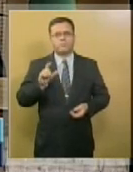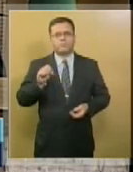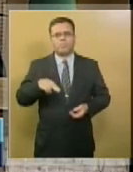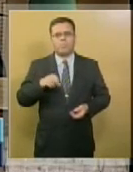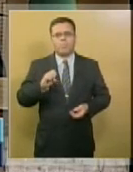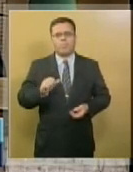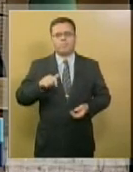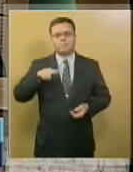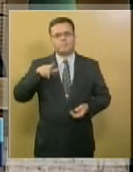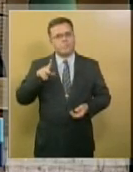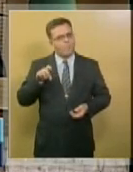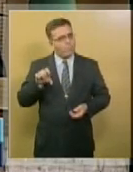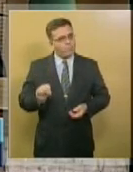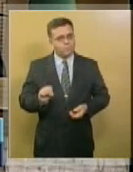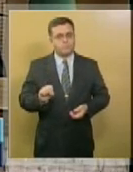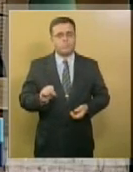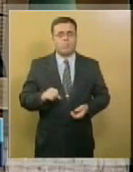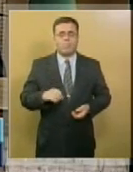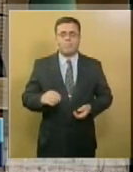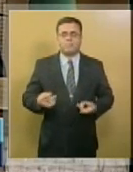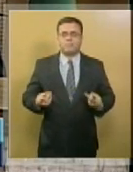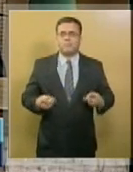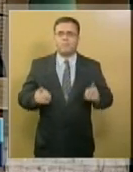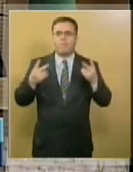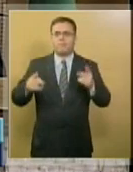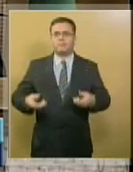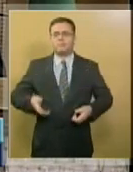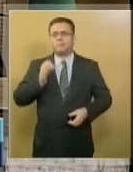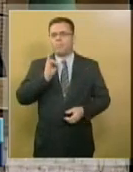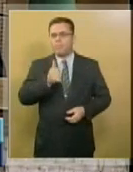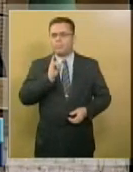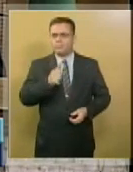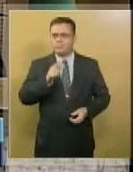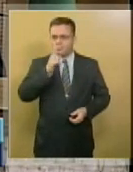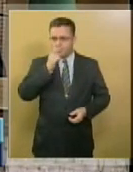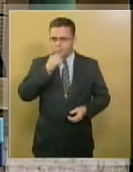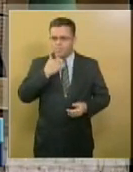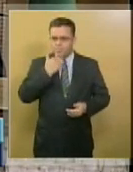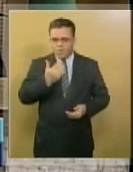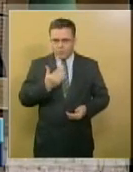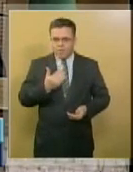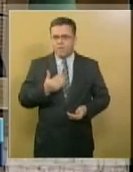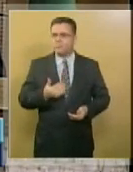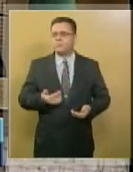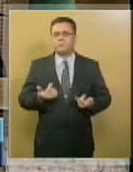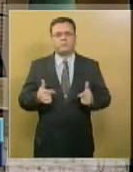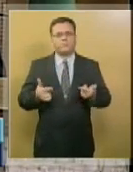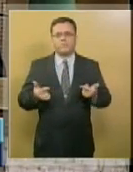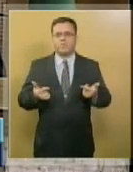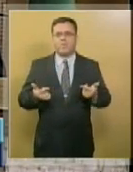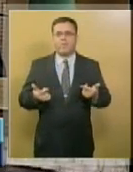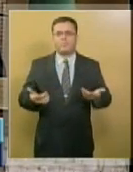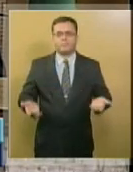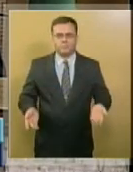pela vitória com o relato Água Sem Ela Não Vou Existir,